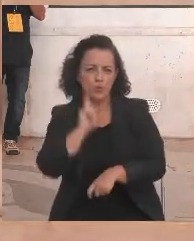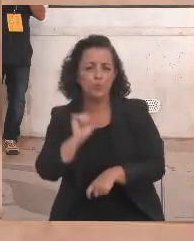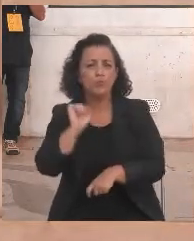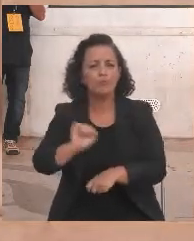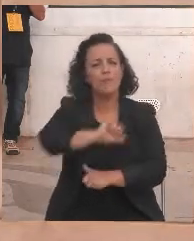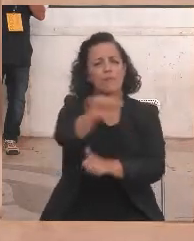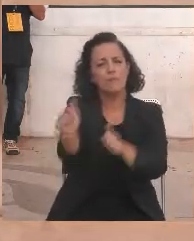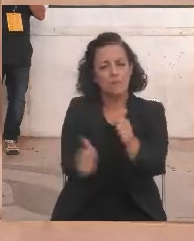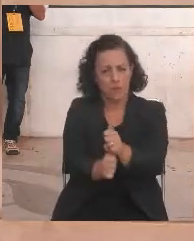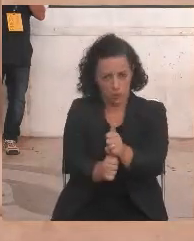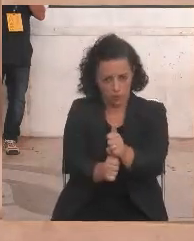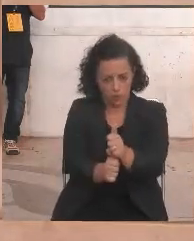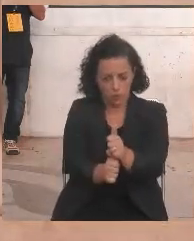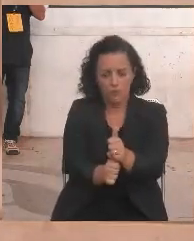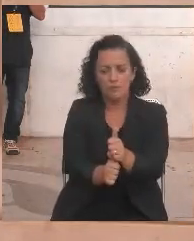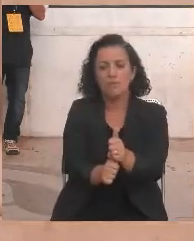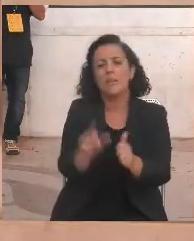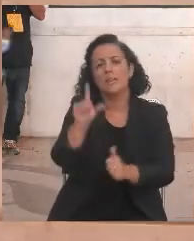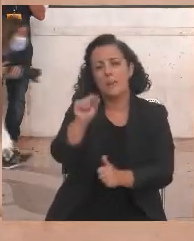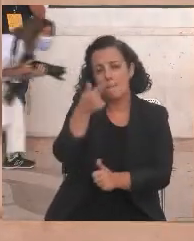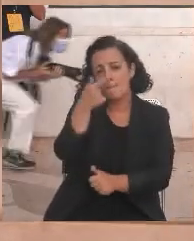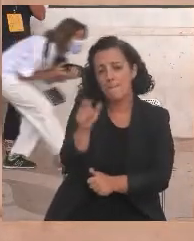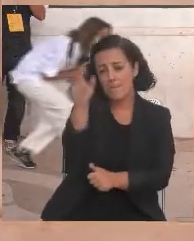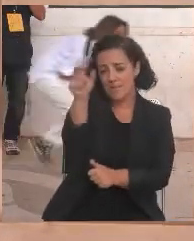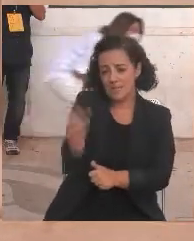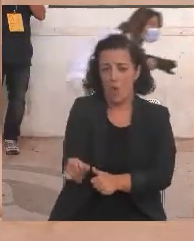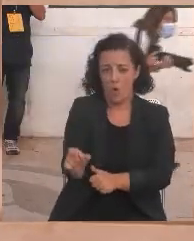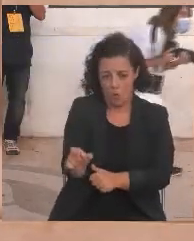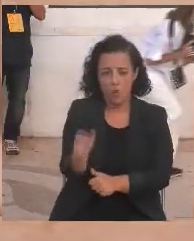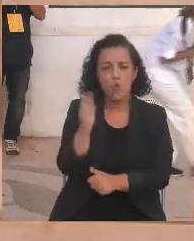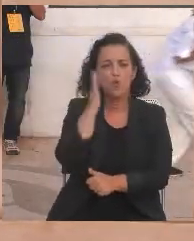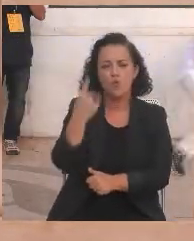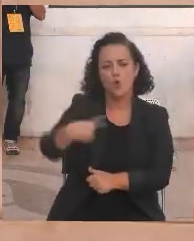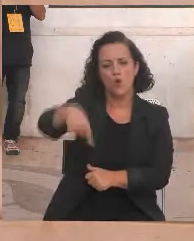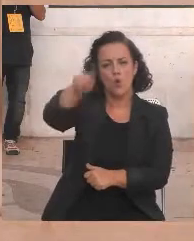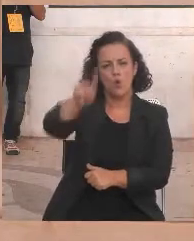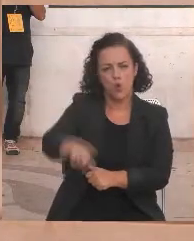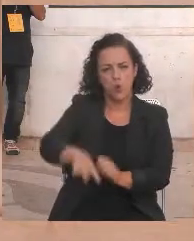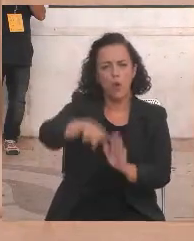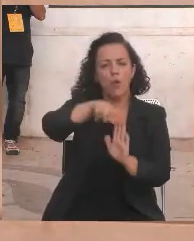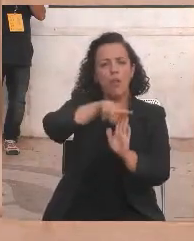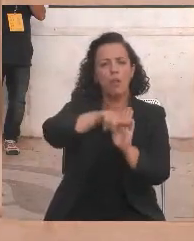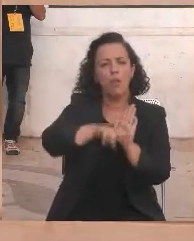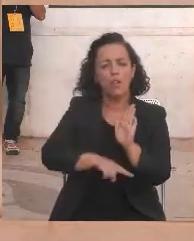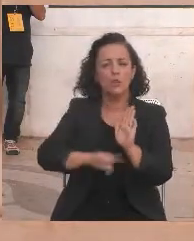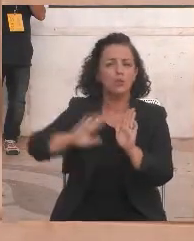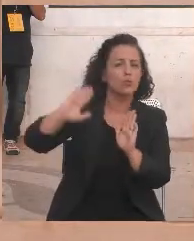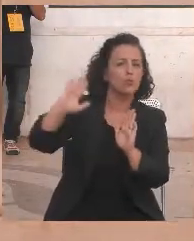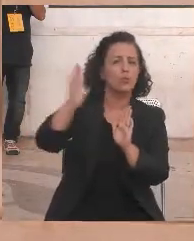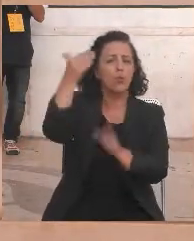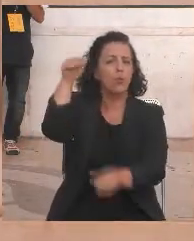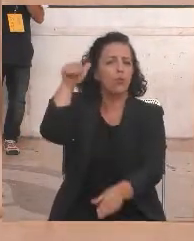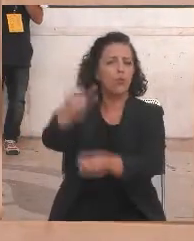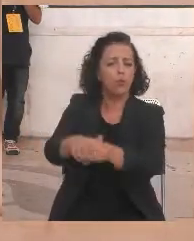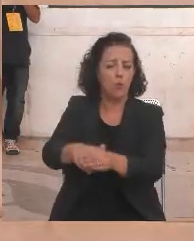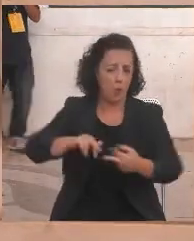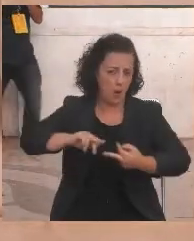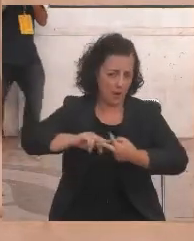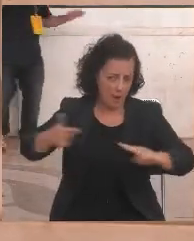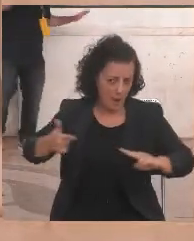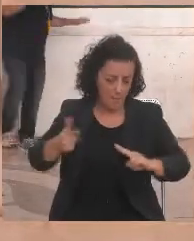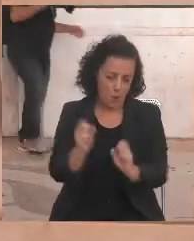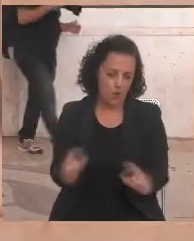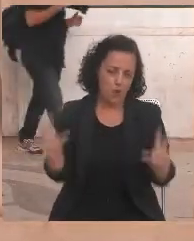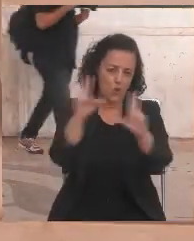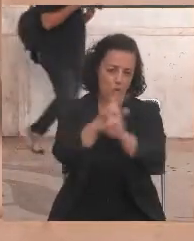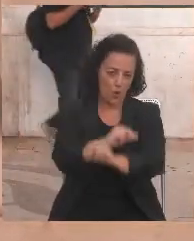vereadores e do cidadão, que é o primeiro candidato da lista mais votada para a Câmara Municipal, o